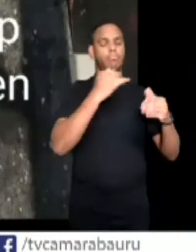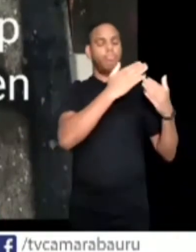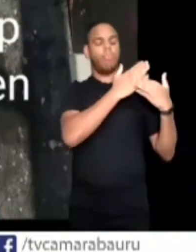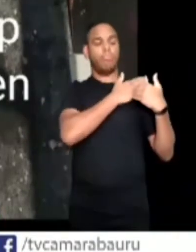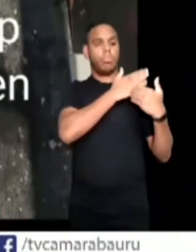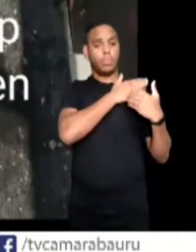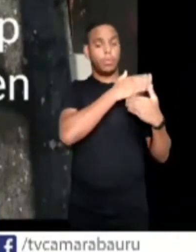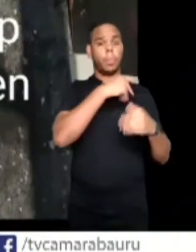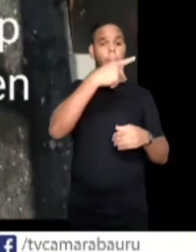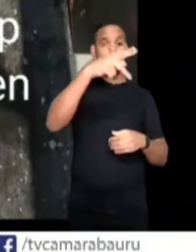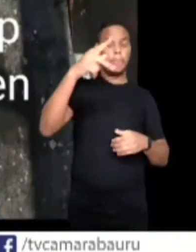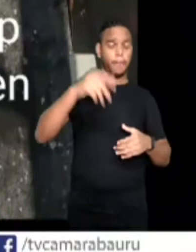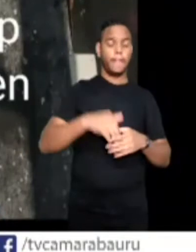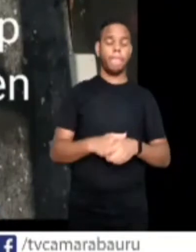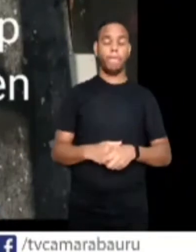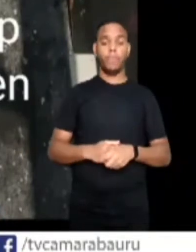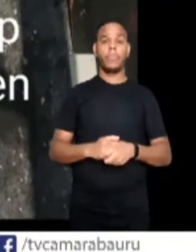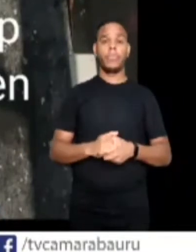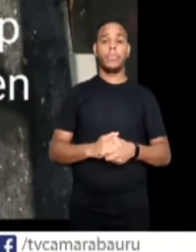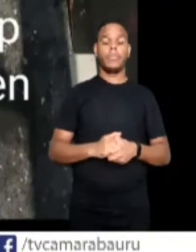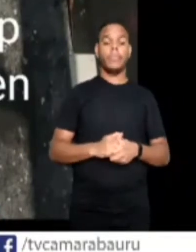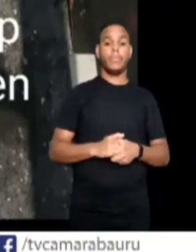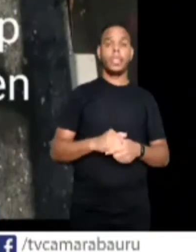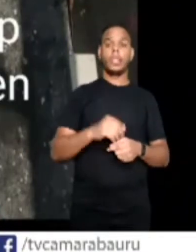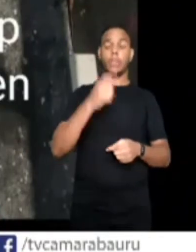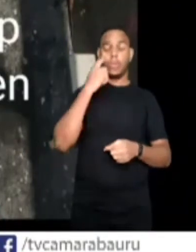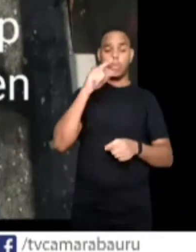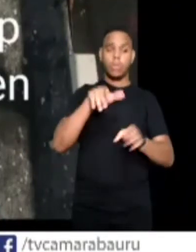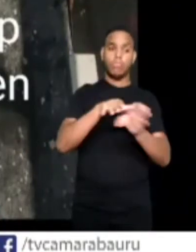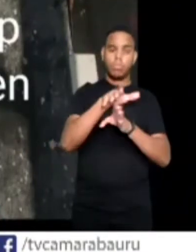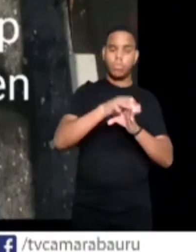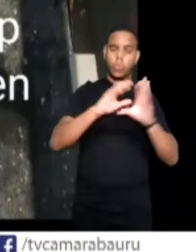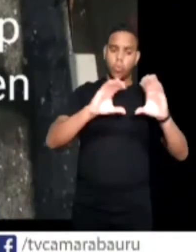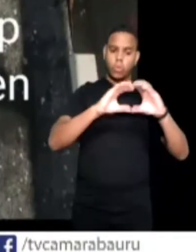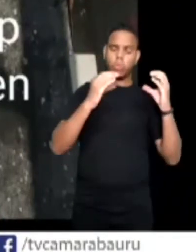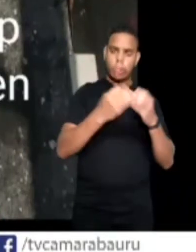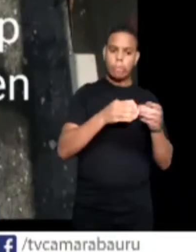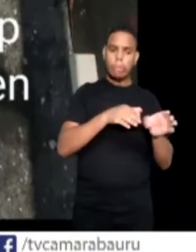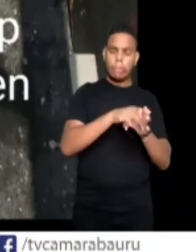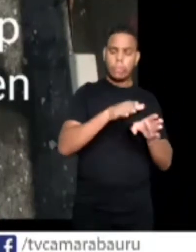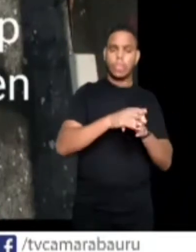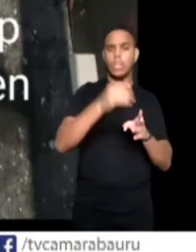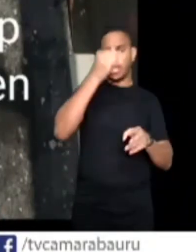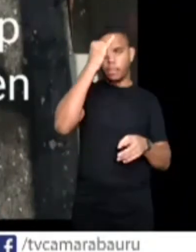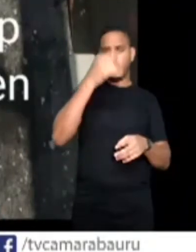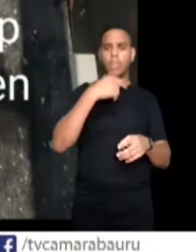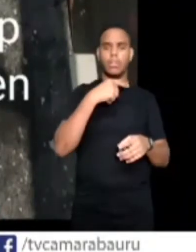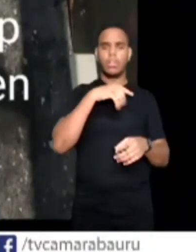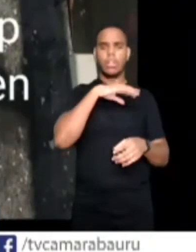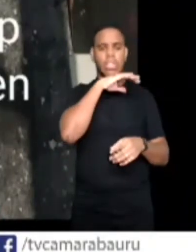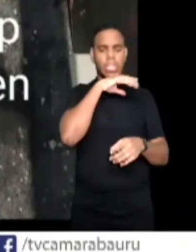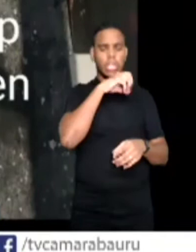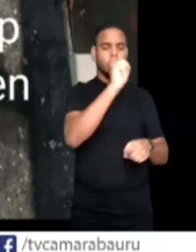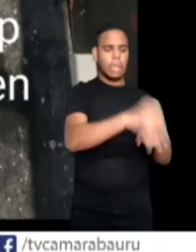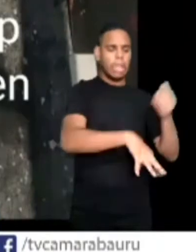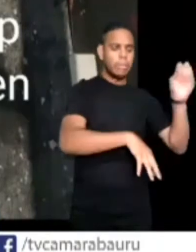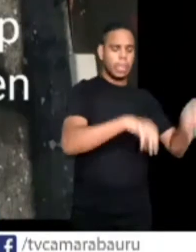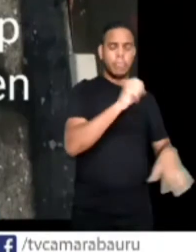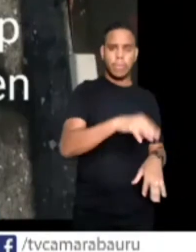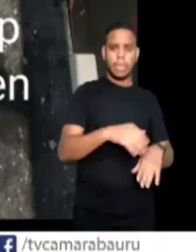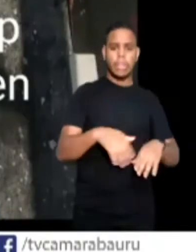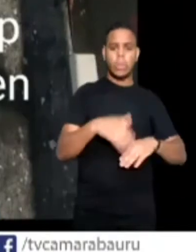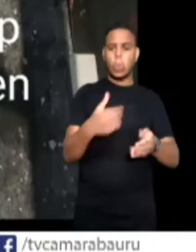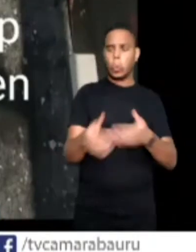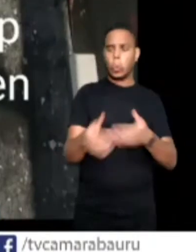comunidade, para que realmente conscientize a comunidade a não descartar materiais de reciclagem, né, de